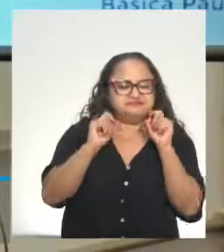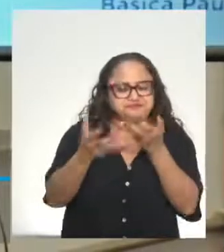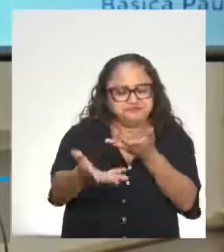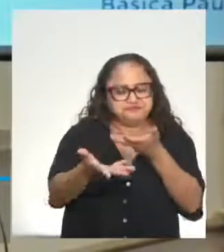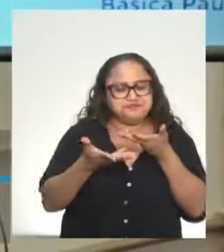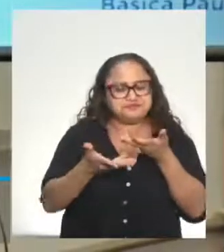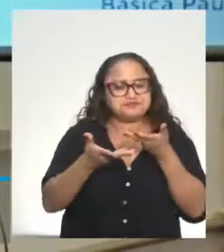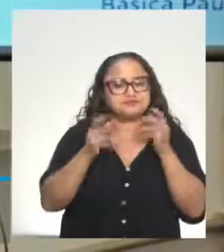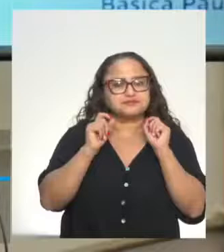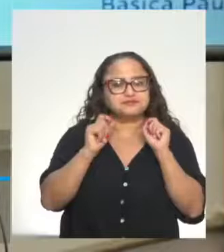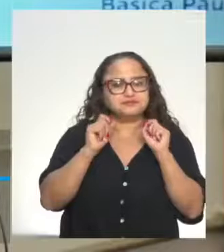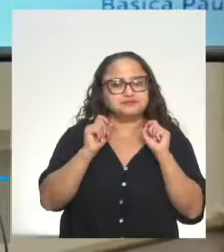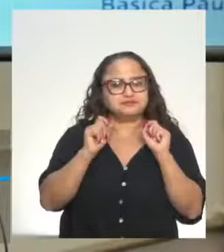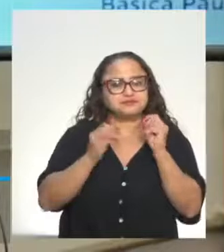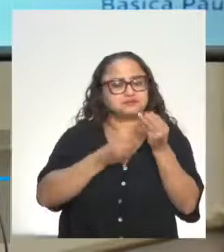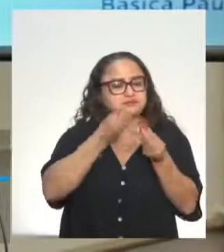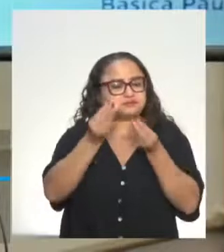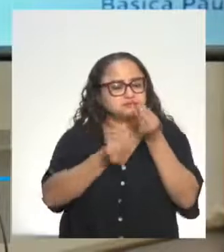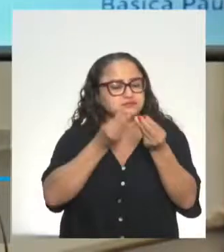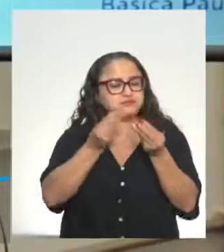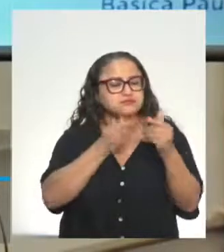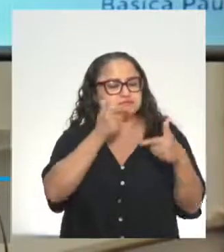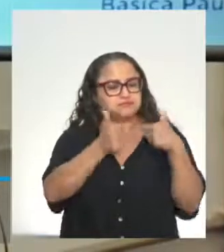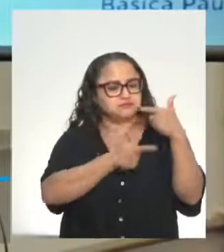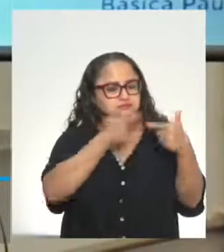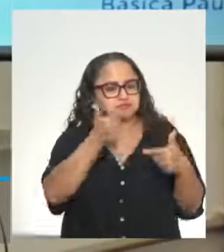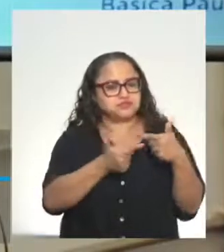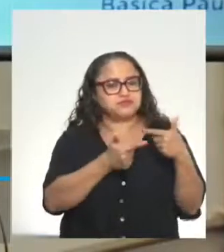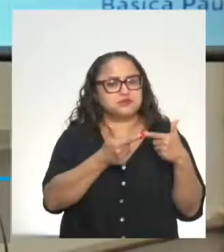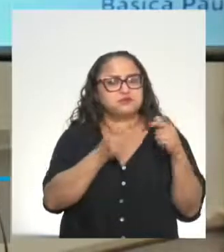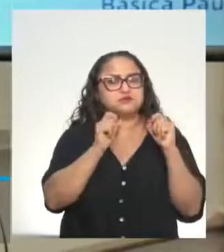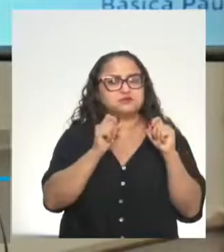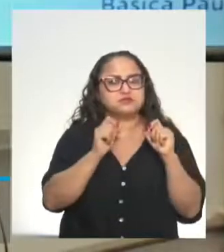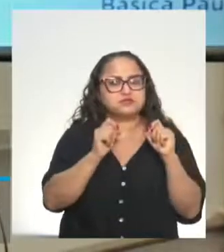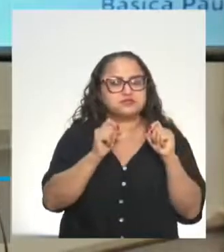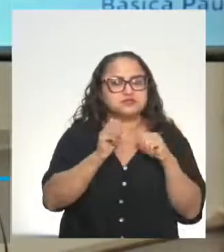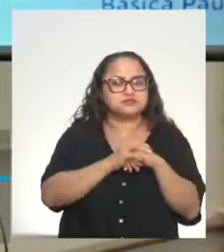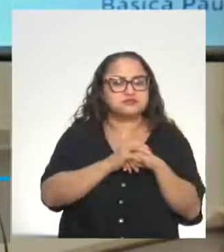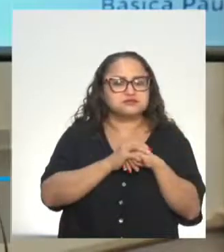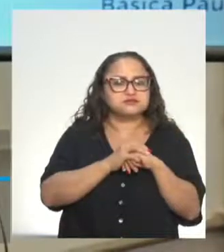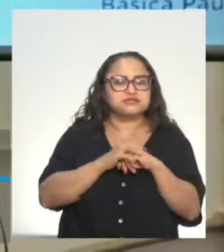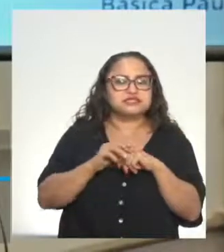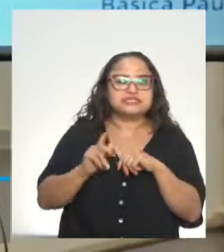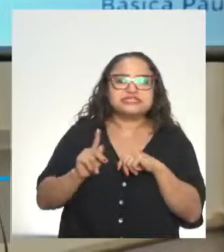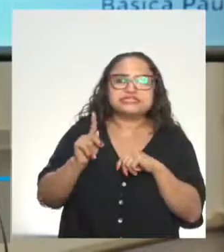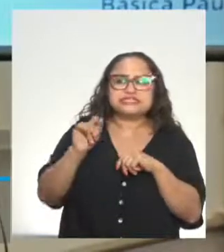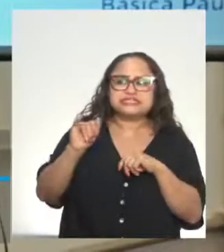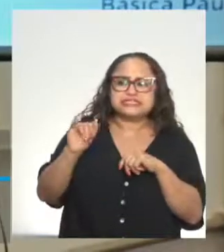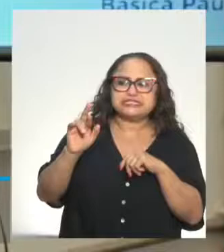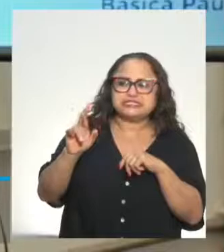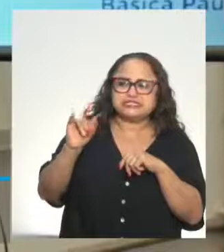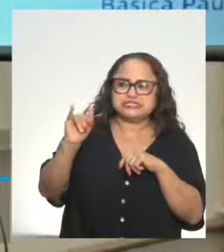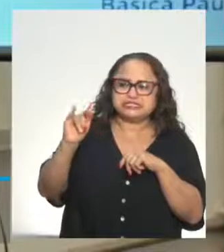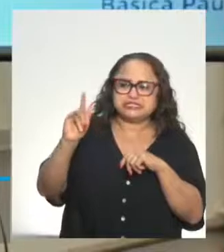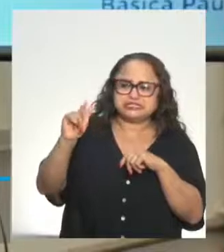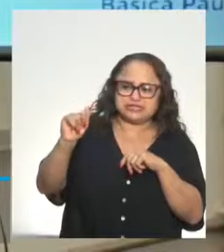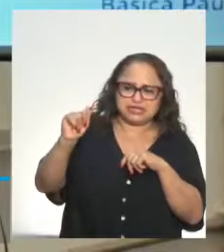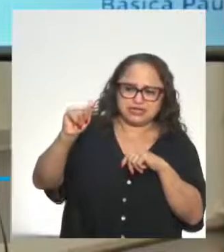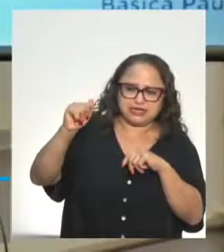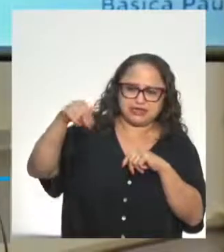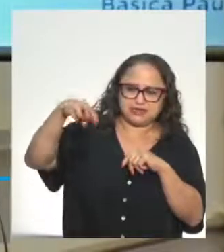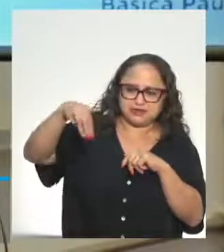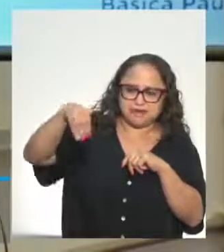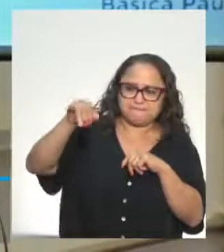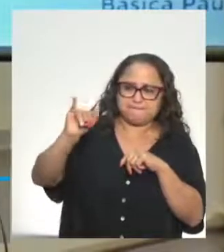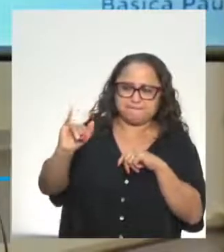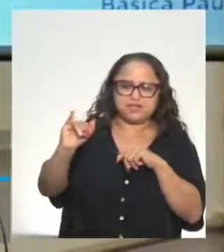né, um tutorial sobre como trabalhar uma técnica chamada kirigami, que é uma técnica japonesa que une o origami, né, a